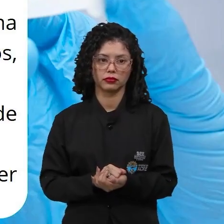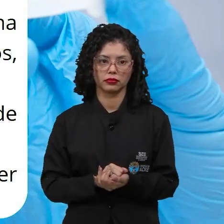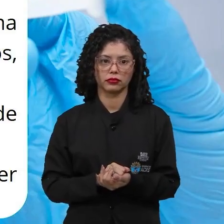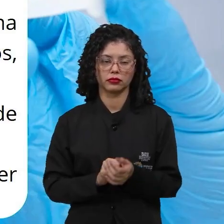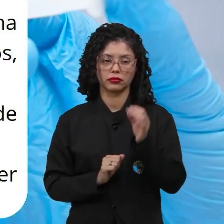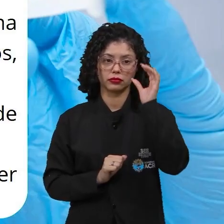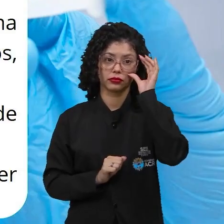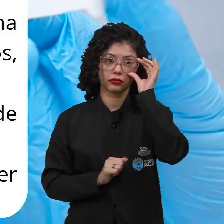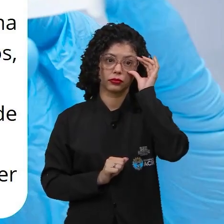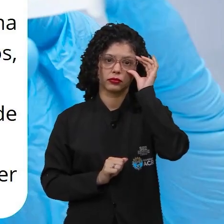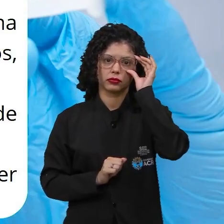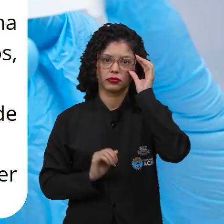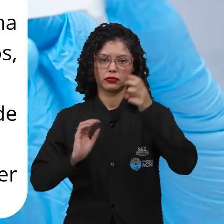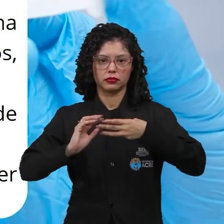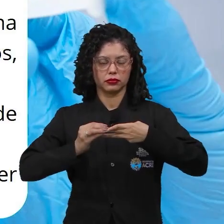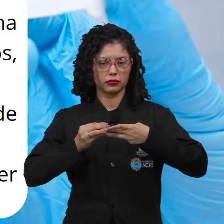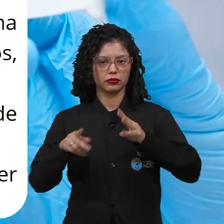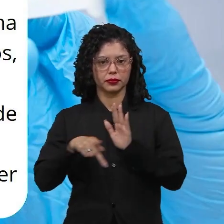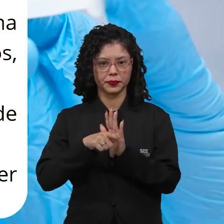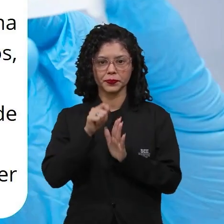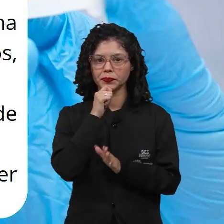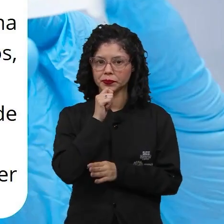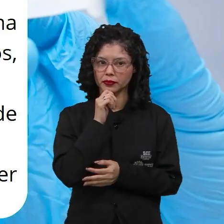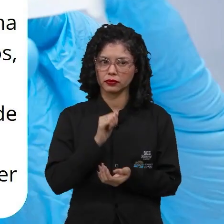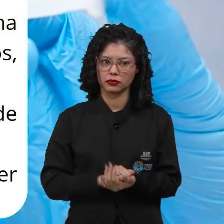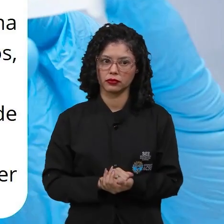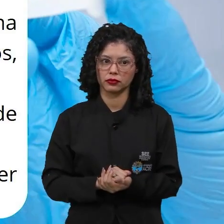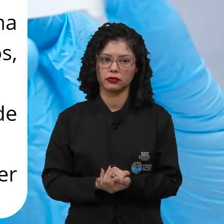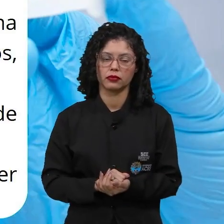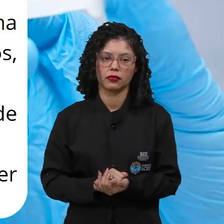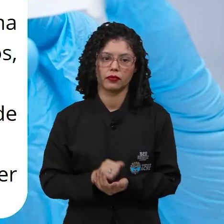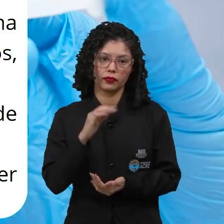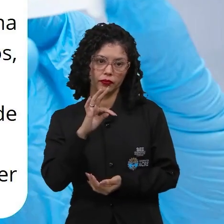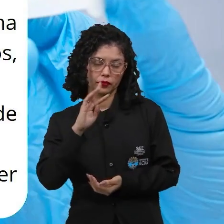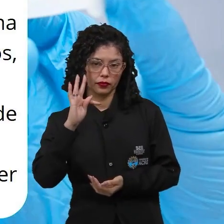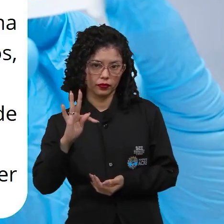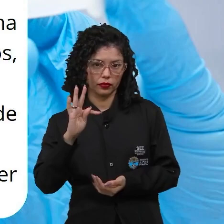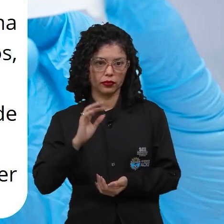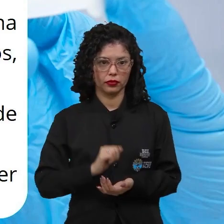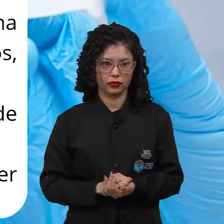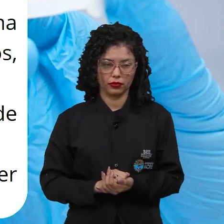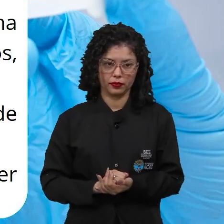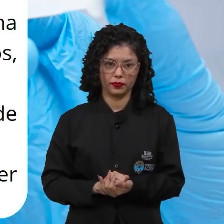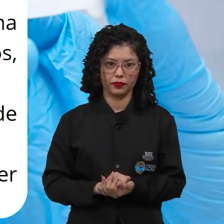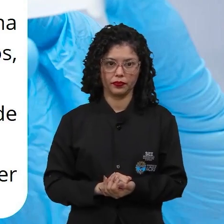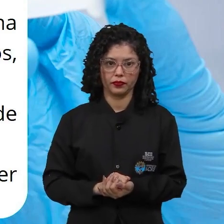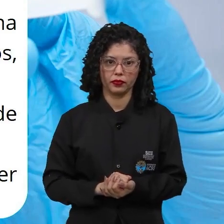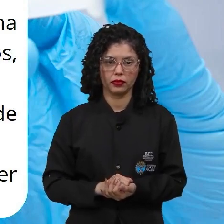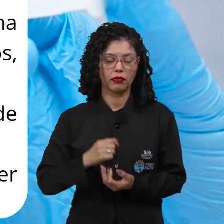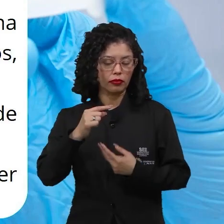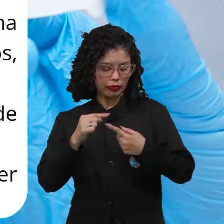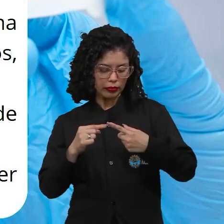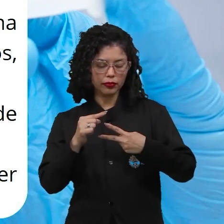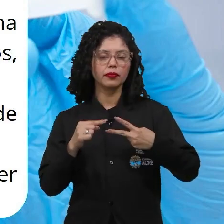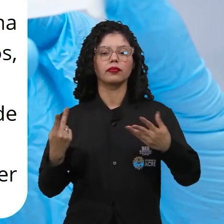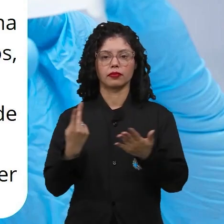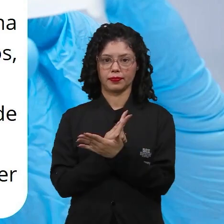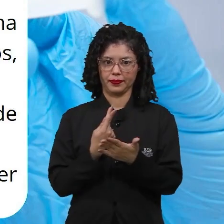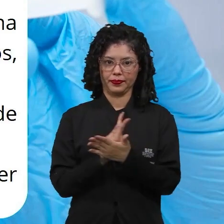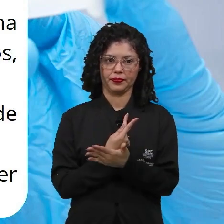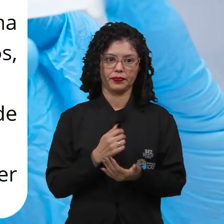a imunidade celular, que é mediada ali pela célula efetora, que é o linfócito T citotóxico. Então, essas duas